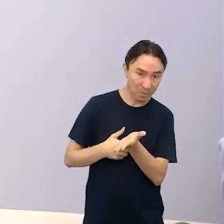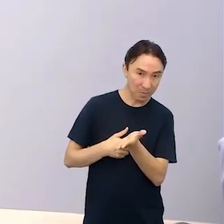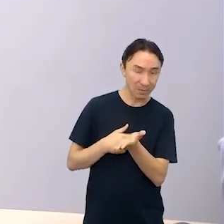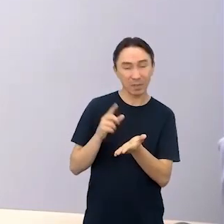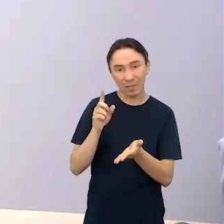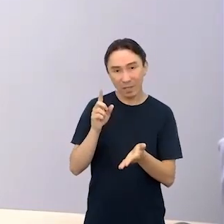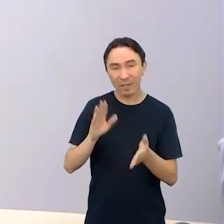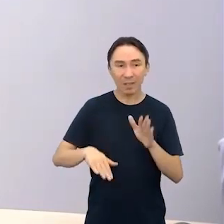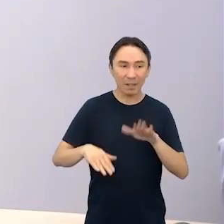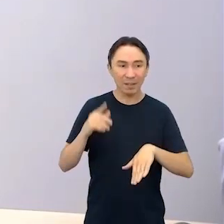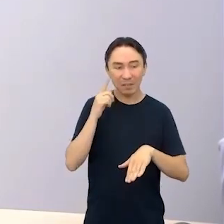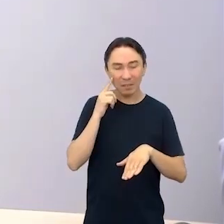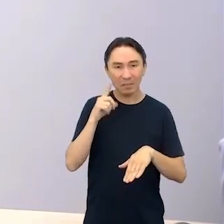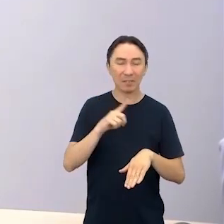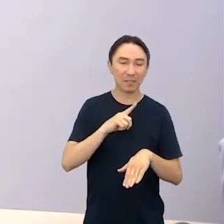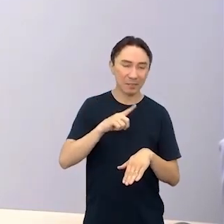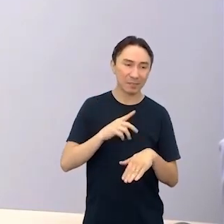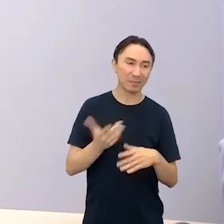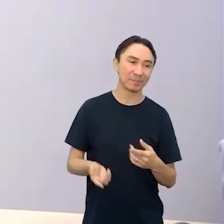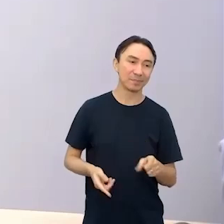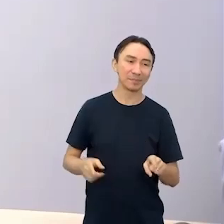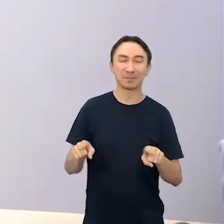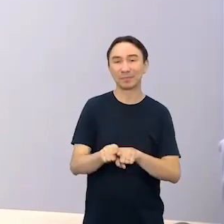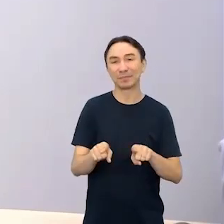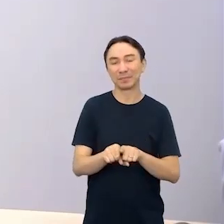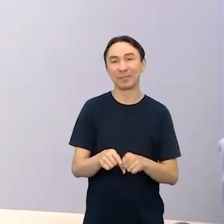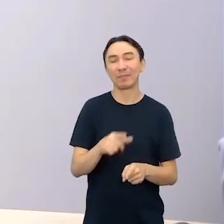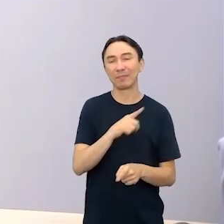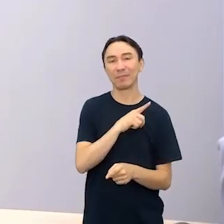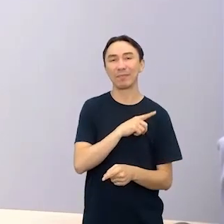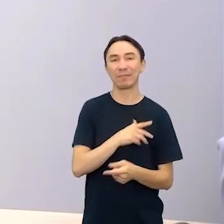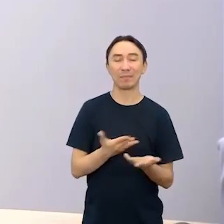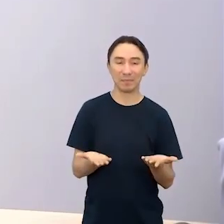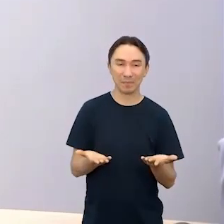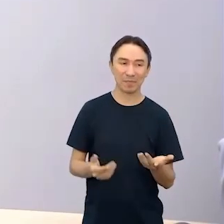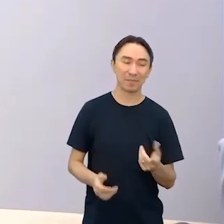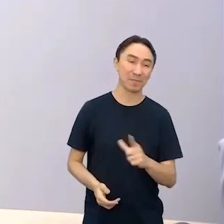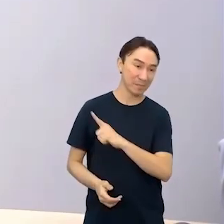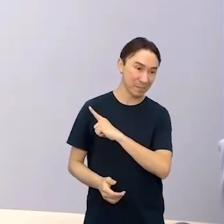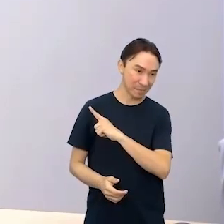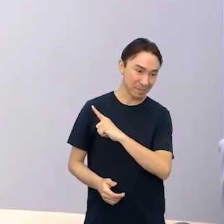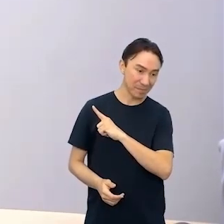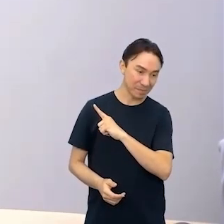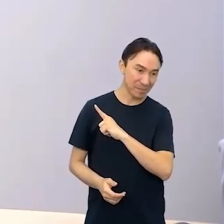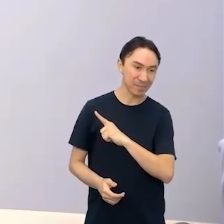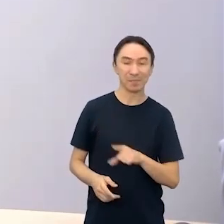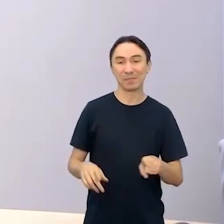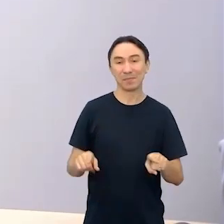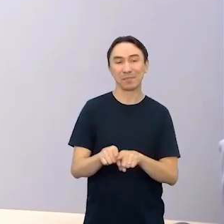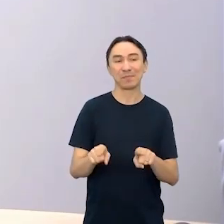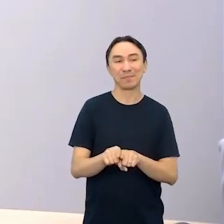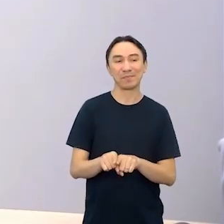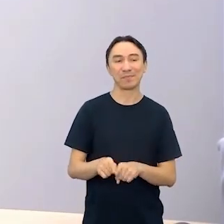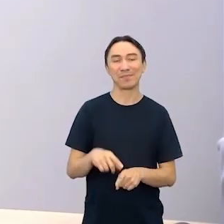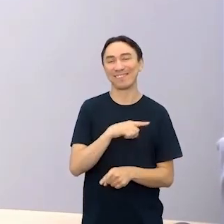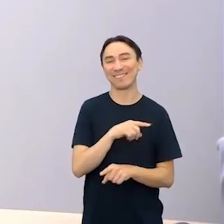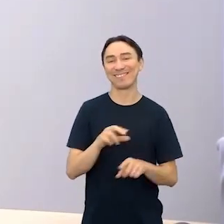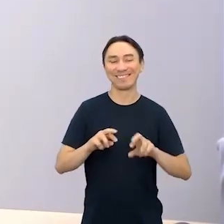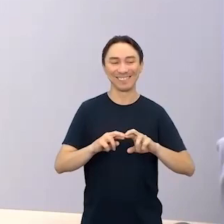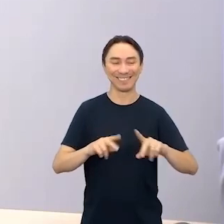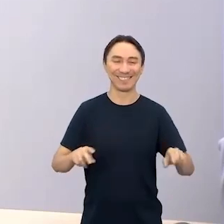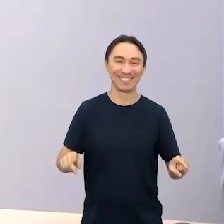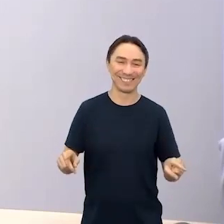muito substancial, e alguns estudantes não vão precisar de apoio nem substancial e nem muito substancial, apenas